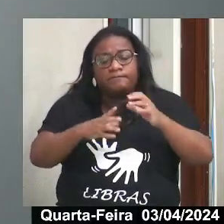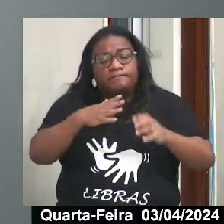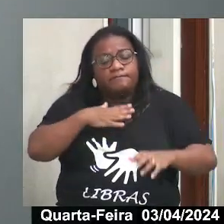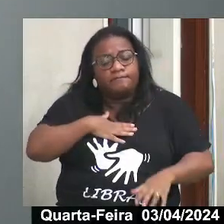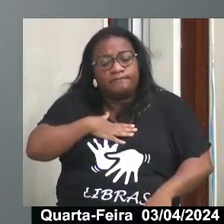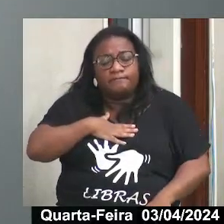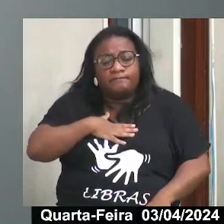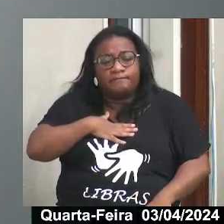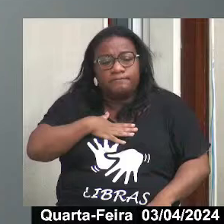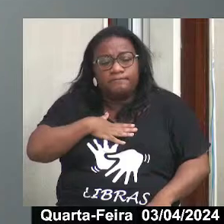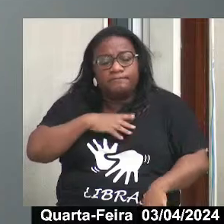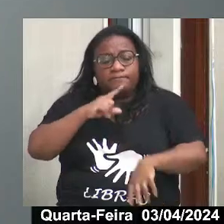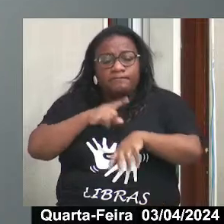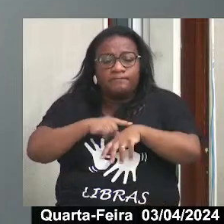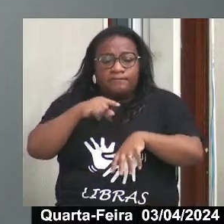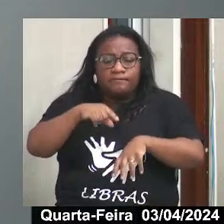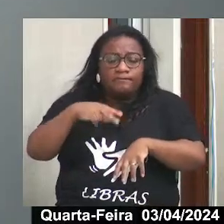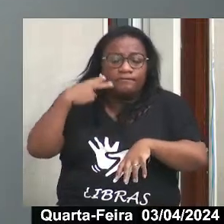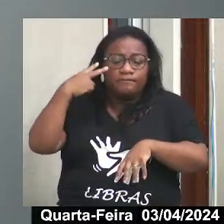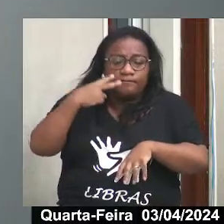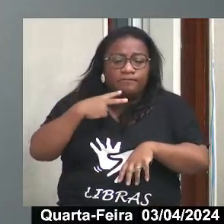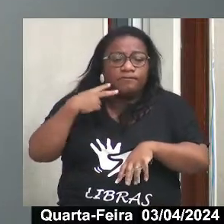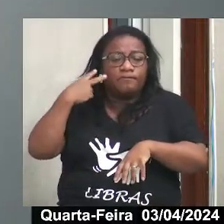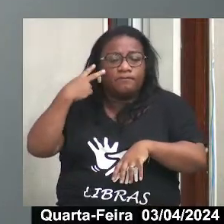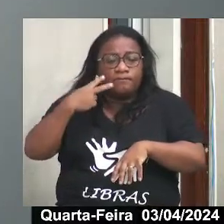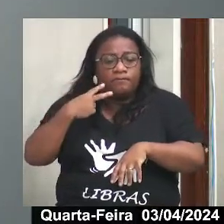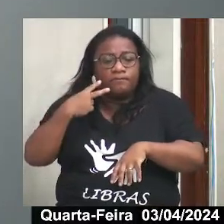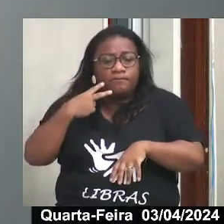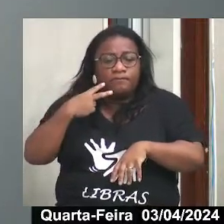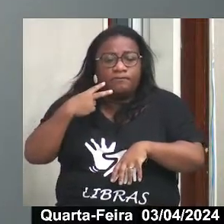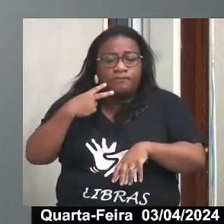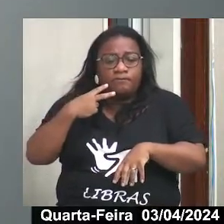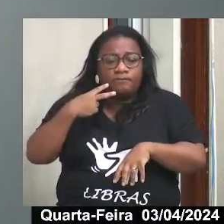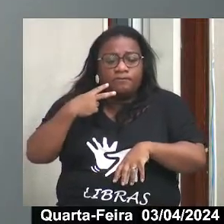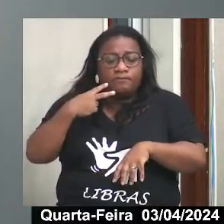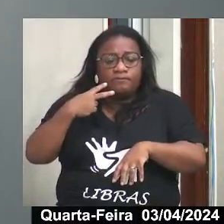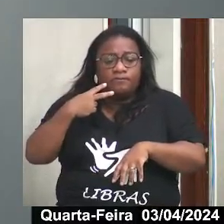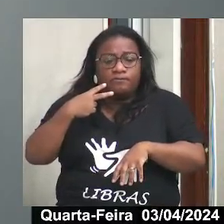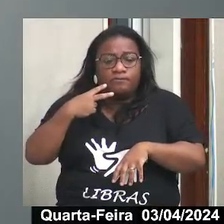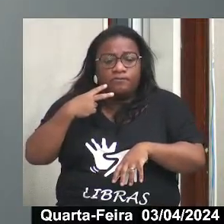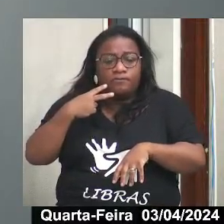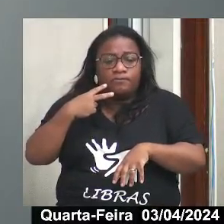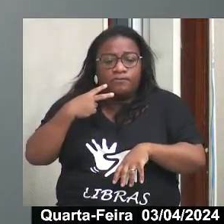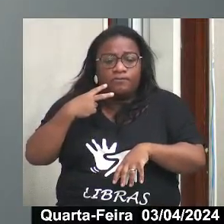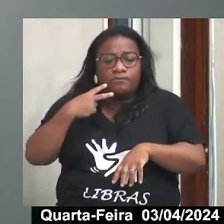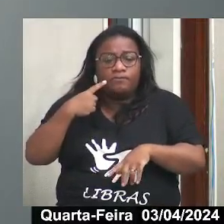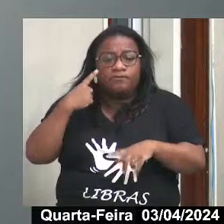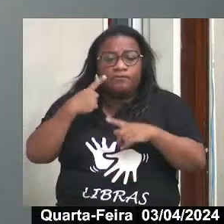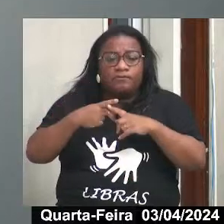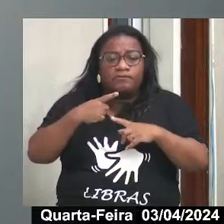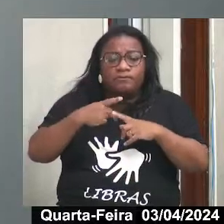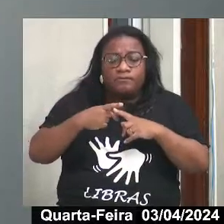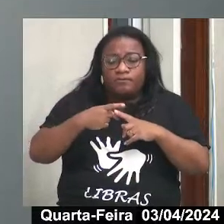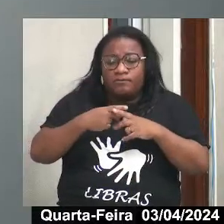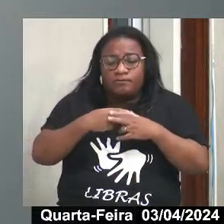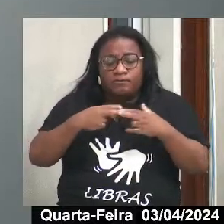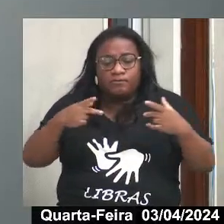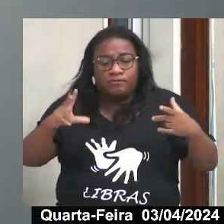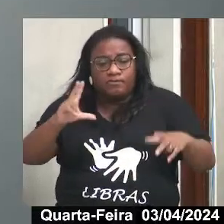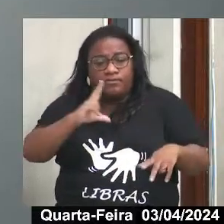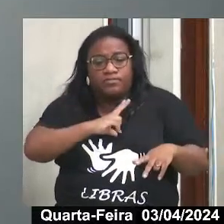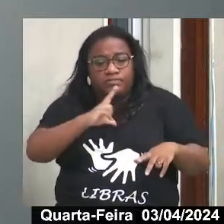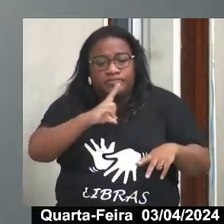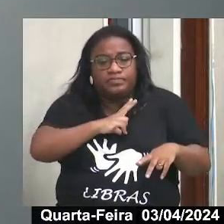mandato de maneira covarde, sem motivo e por interesses